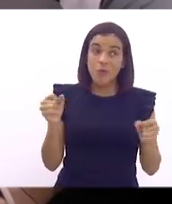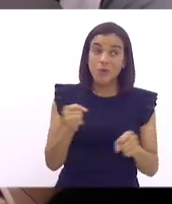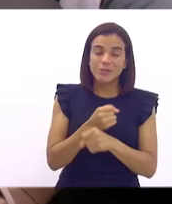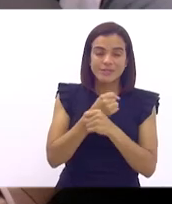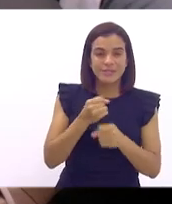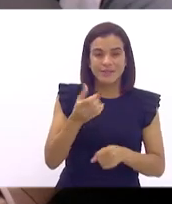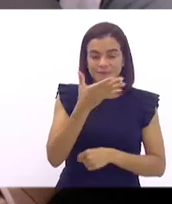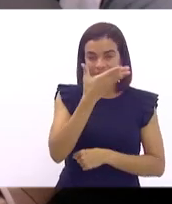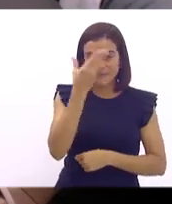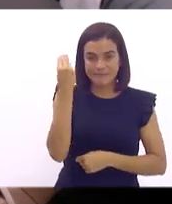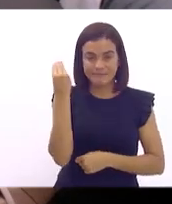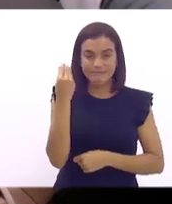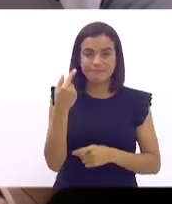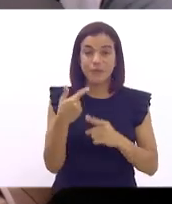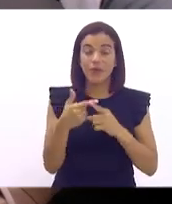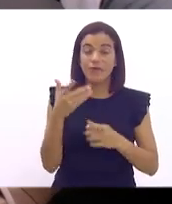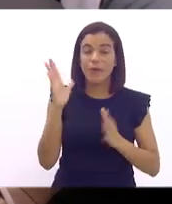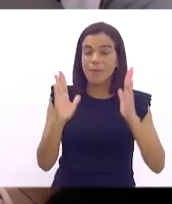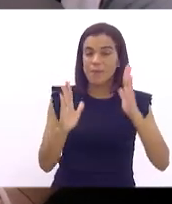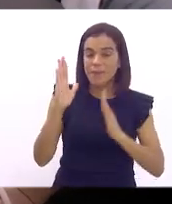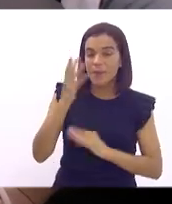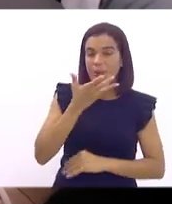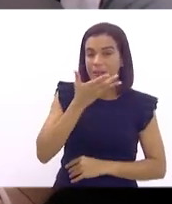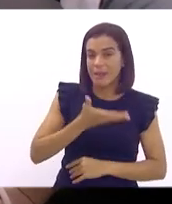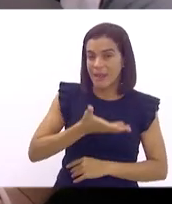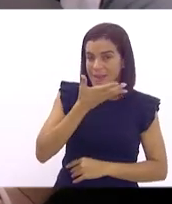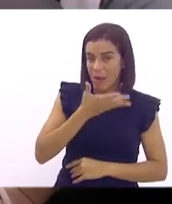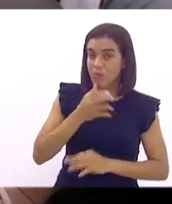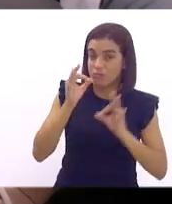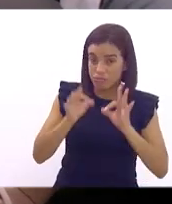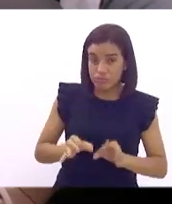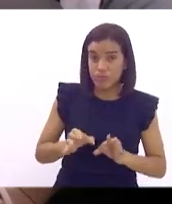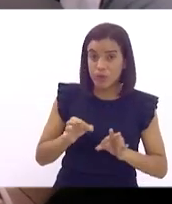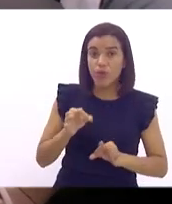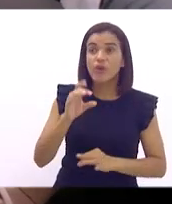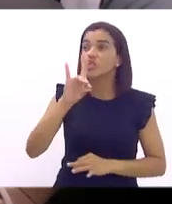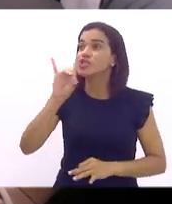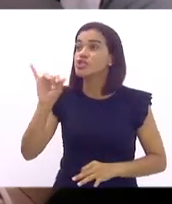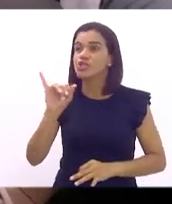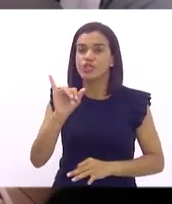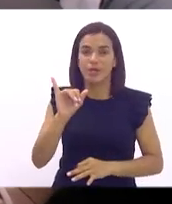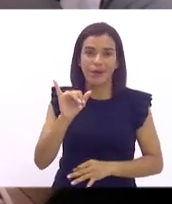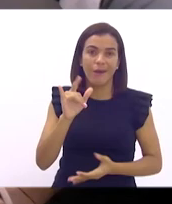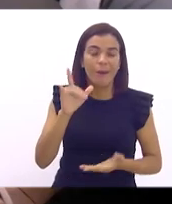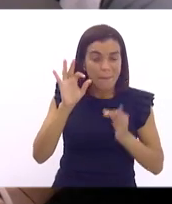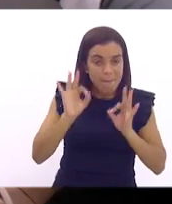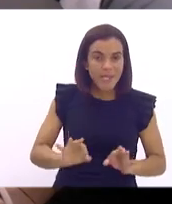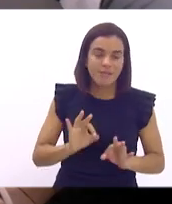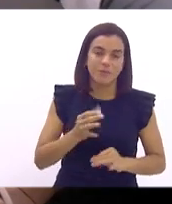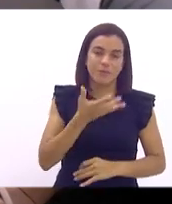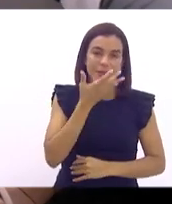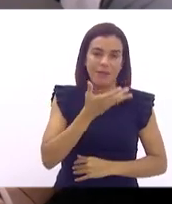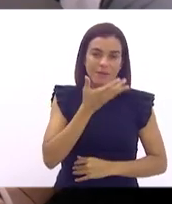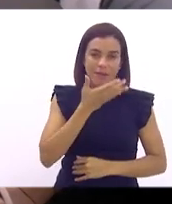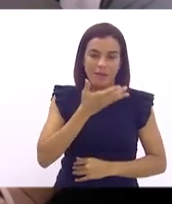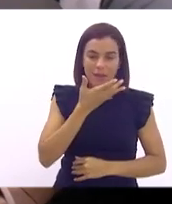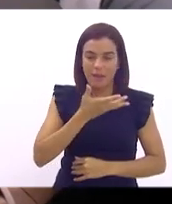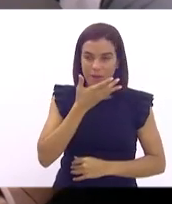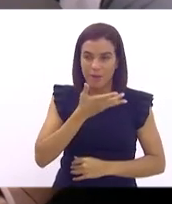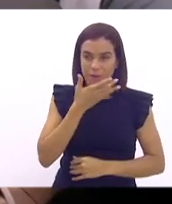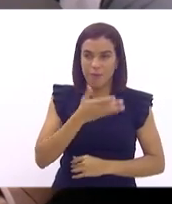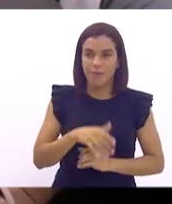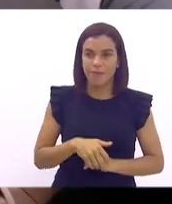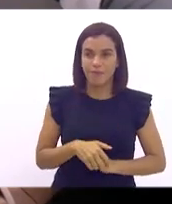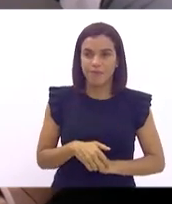porque foi assim, Natal, literalmente, não foi dia útil. Né? Enfim,